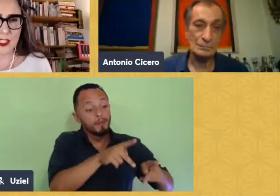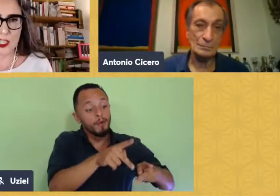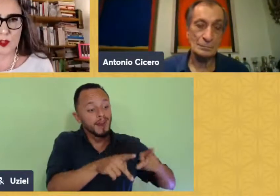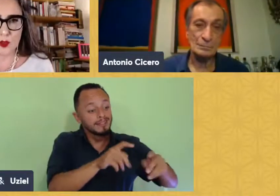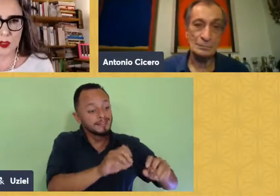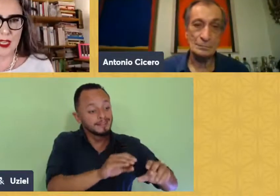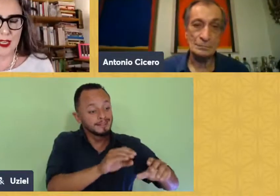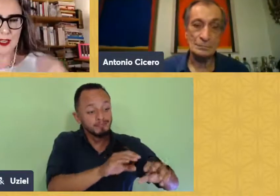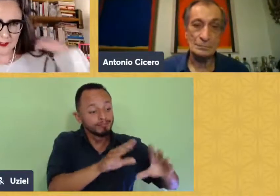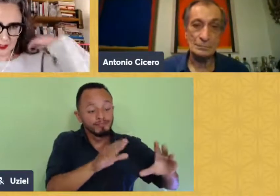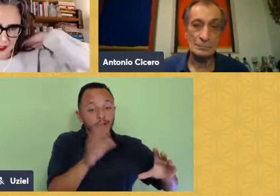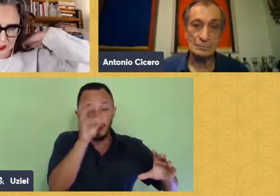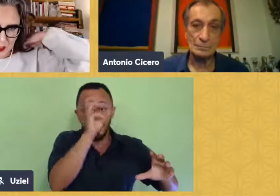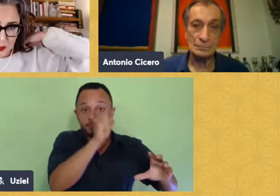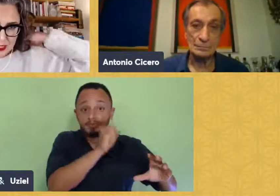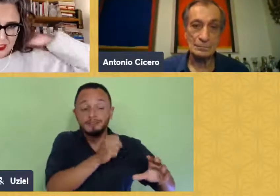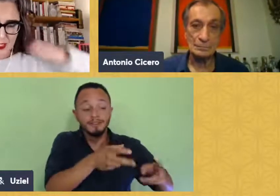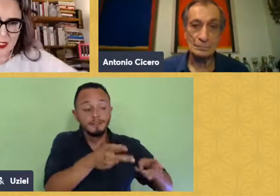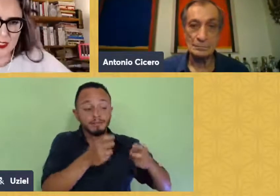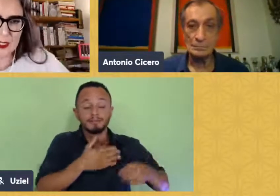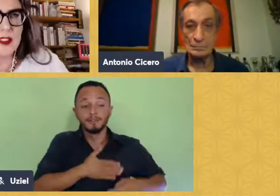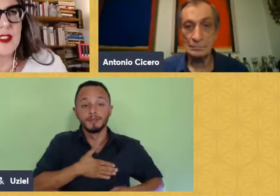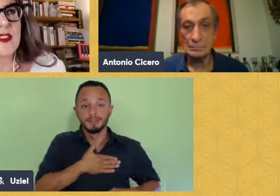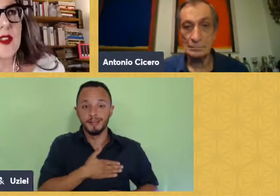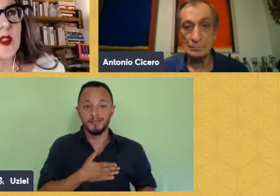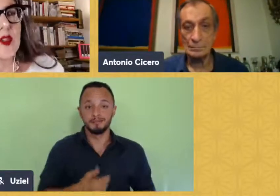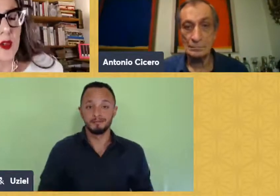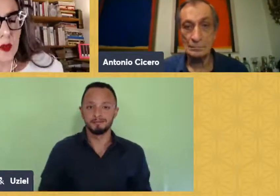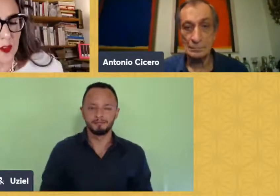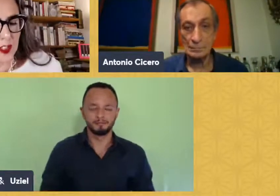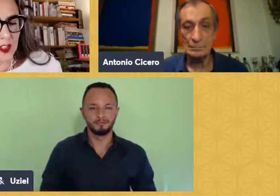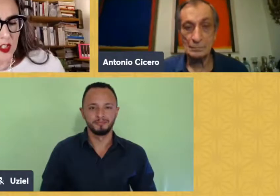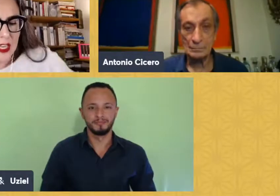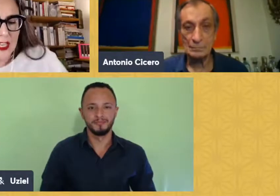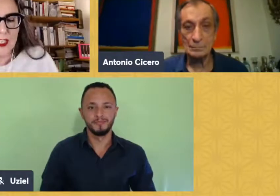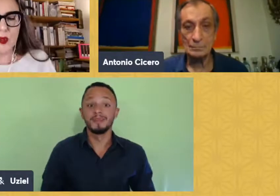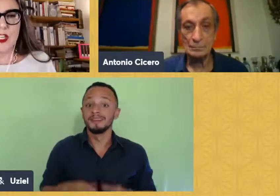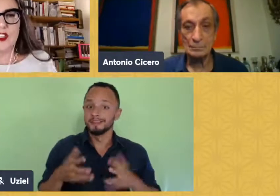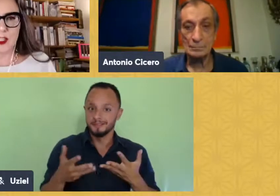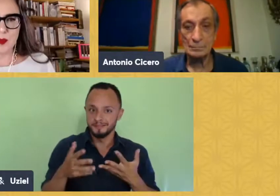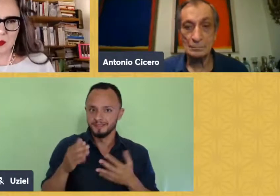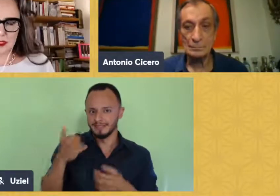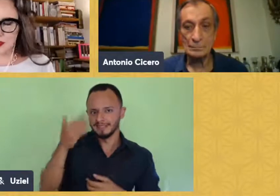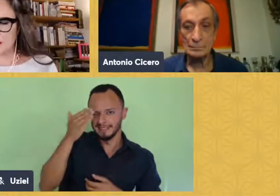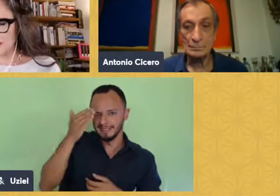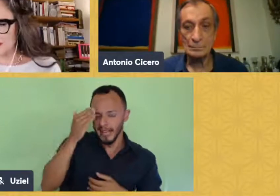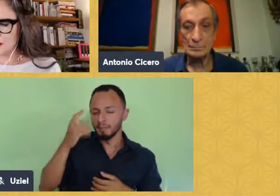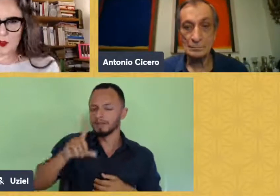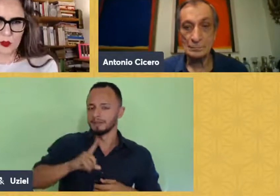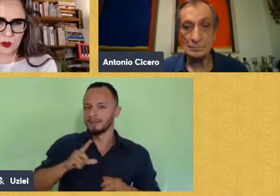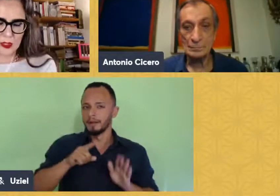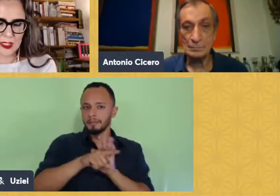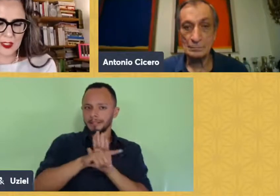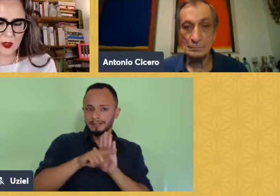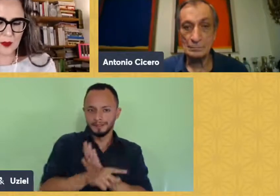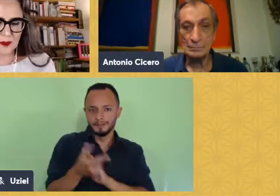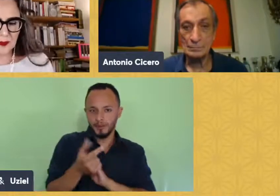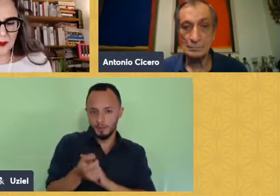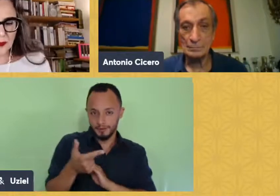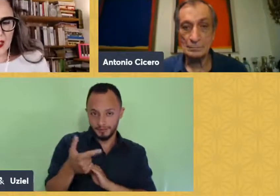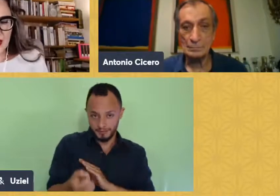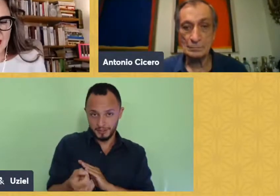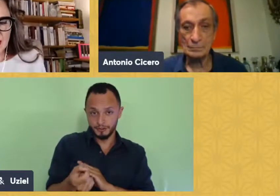a gente já sabe isso através até de pesquisas, né, desse ano aí de 2020, que durante a pandemia, sobretudo no